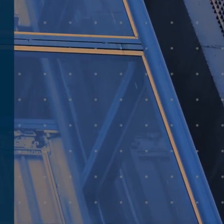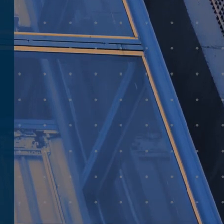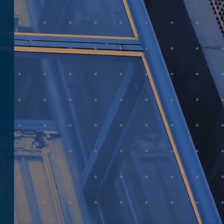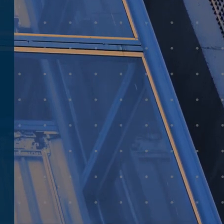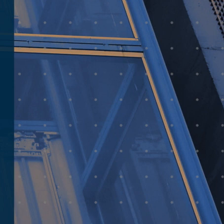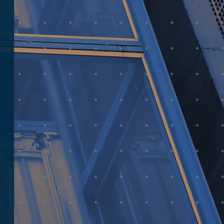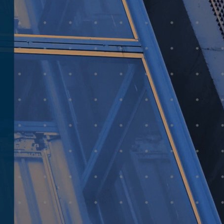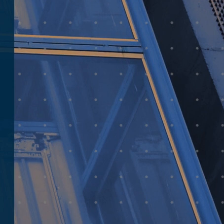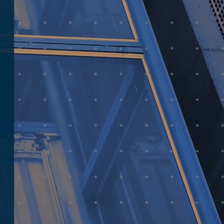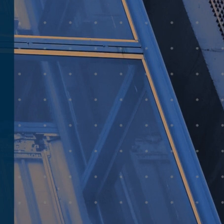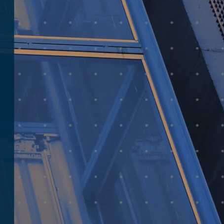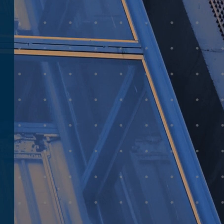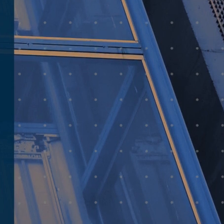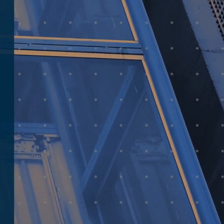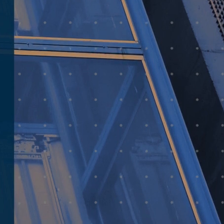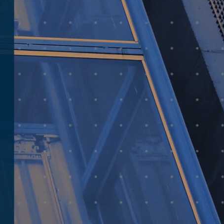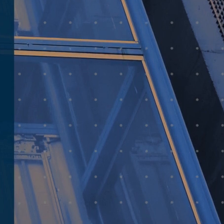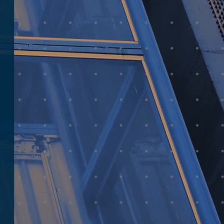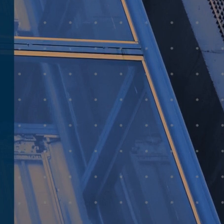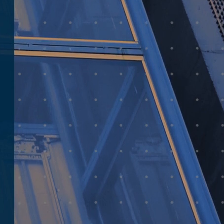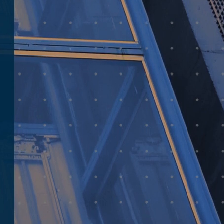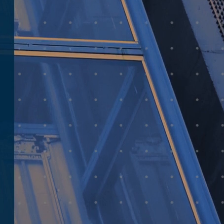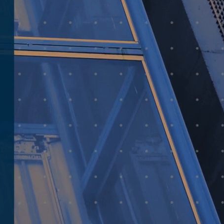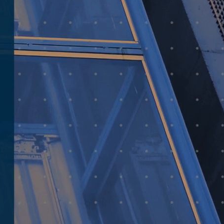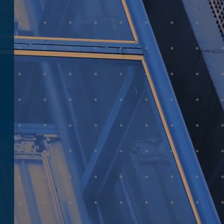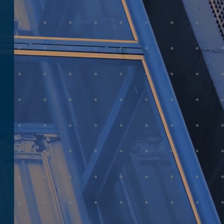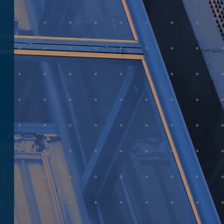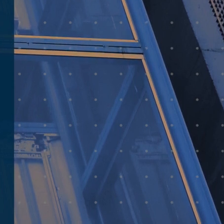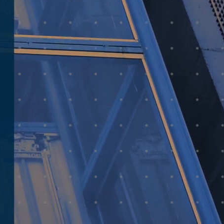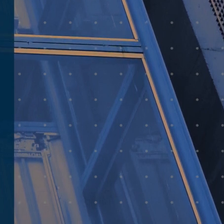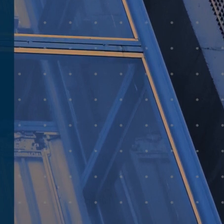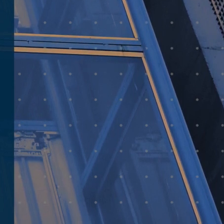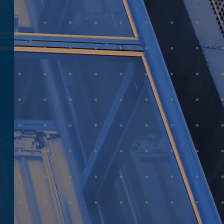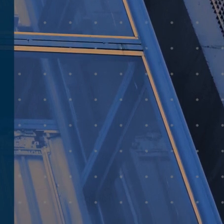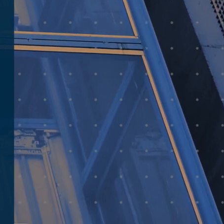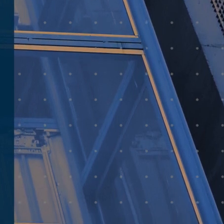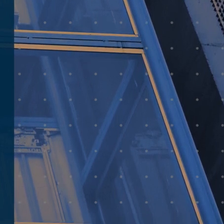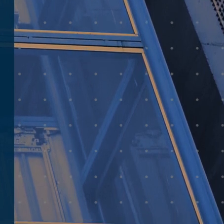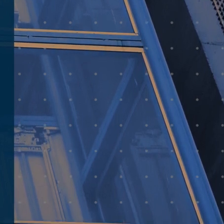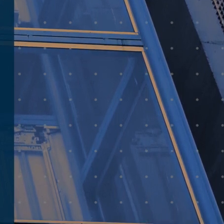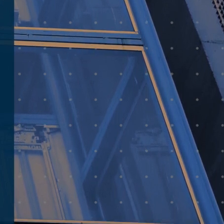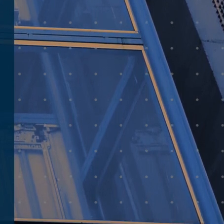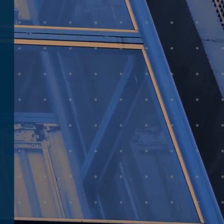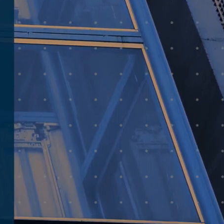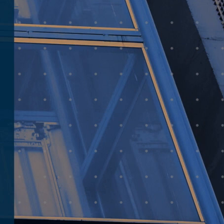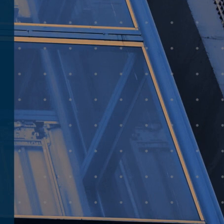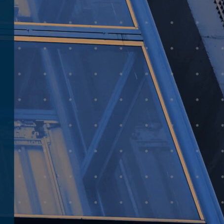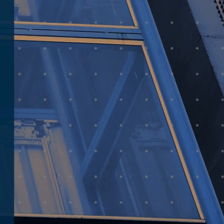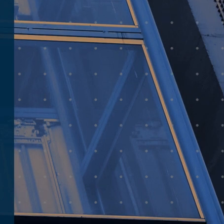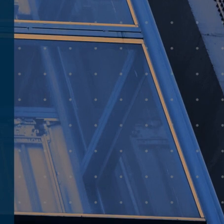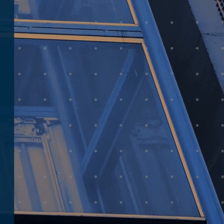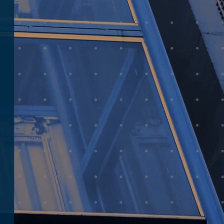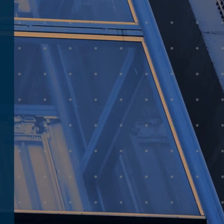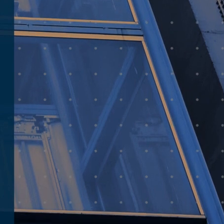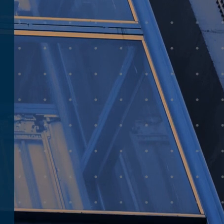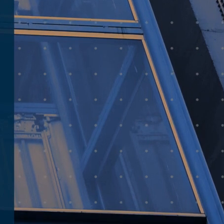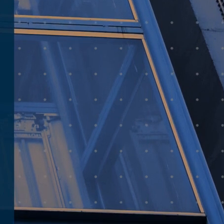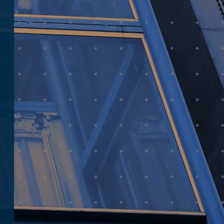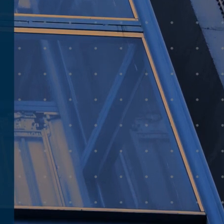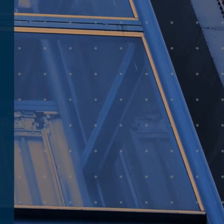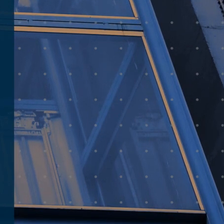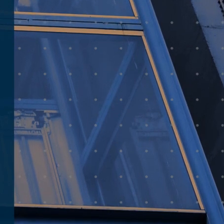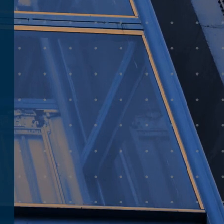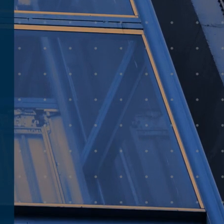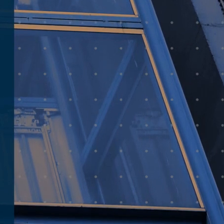cozinha, ajudante dedetizador, ajudante selecionador de material reciclável, auxiliar de enfermagem, auxiliar de